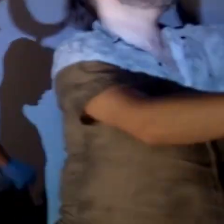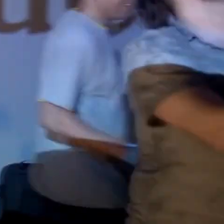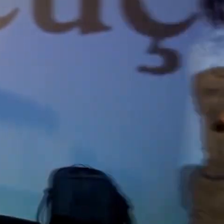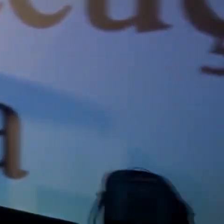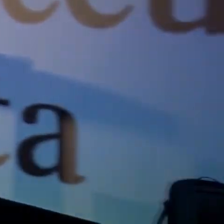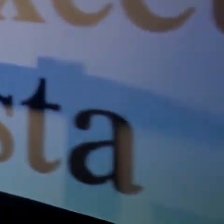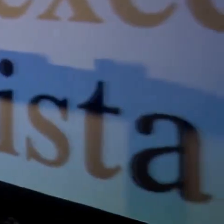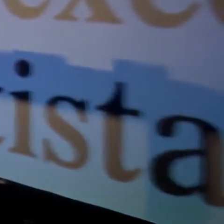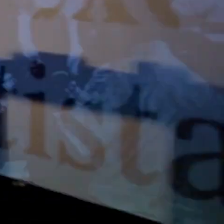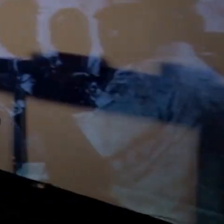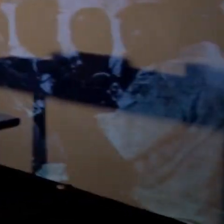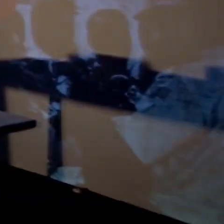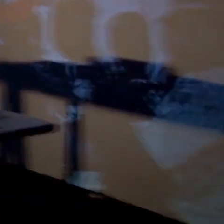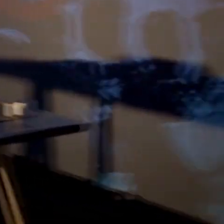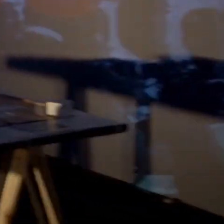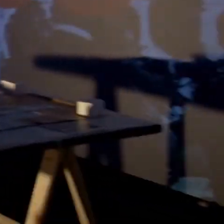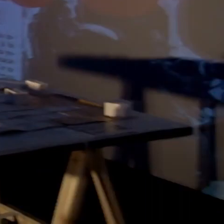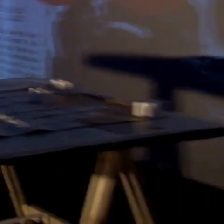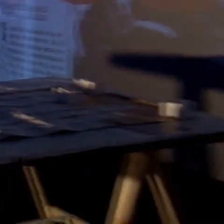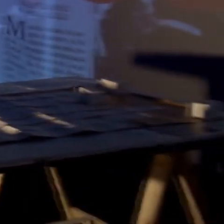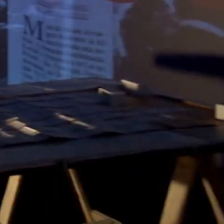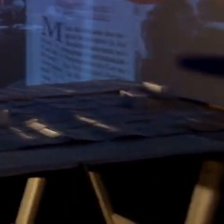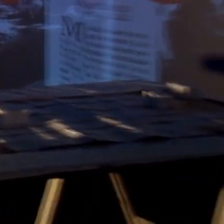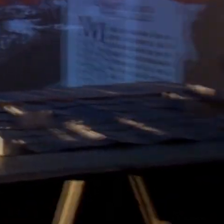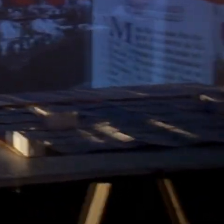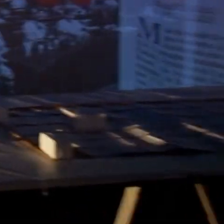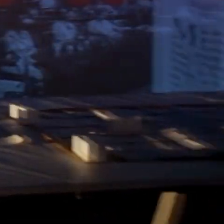know? We're gonna put it together.